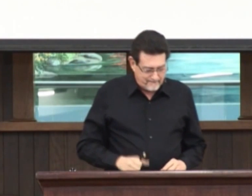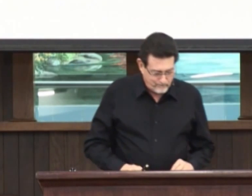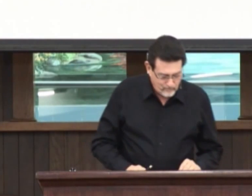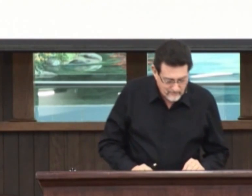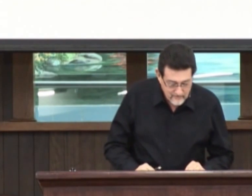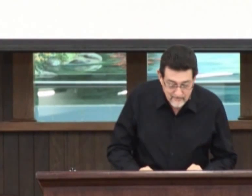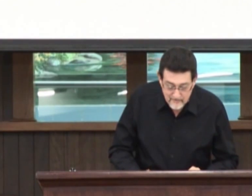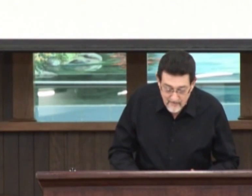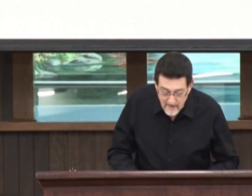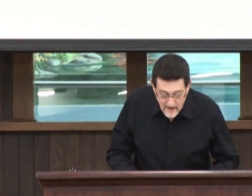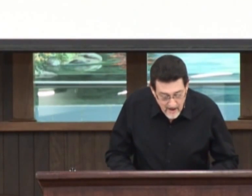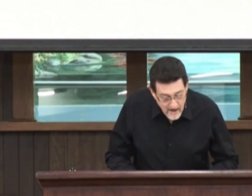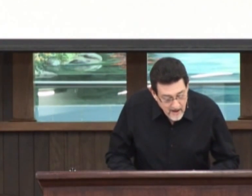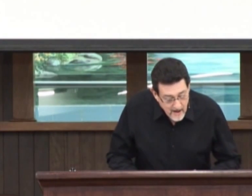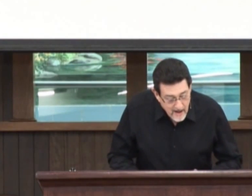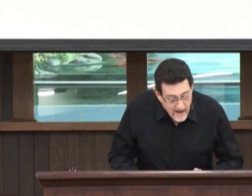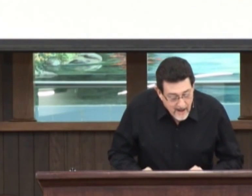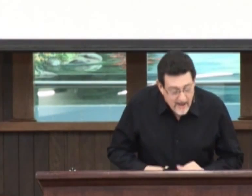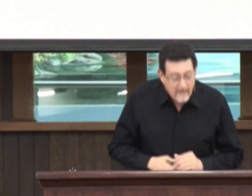aí.